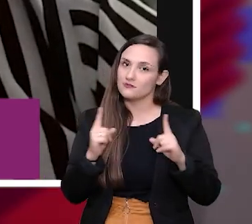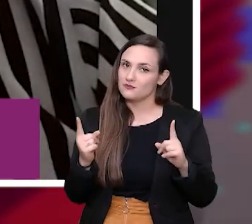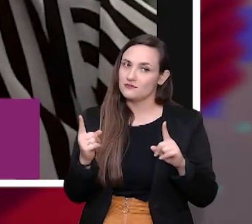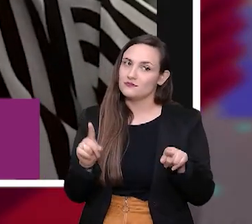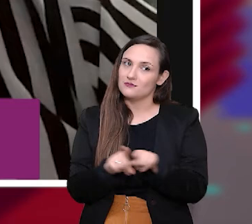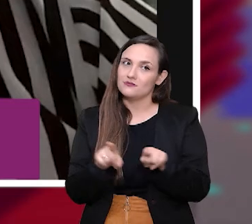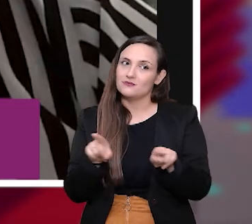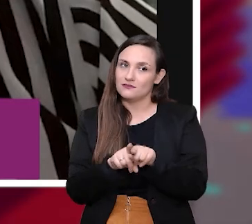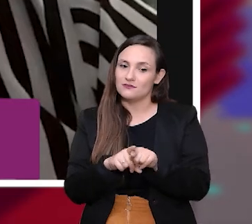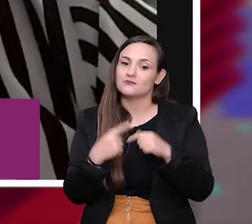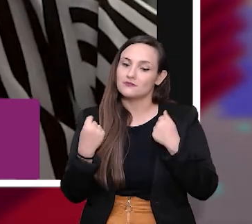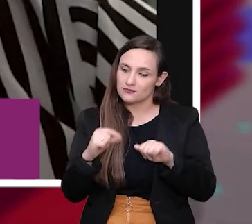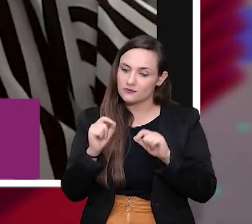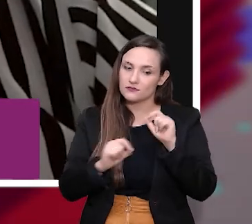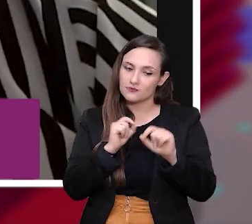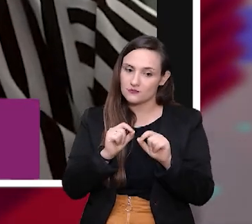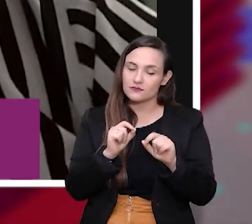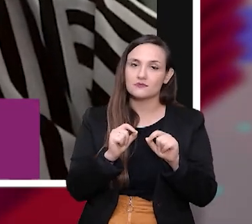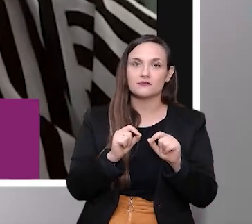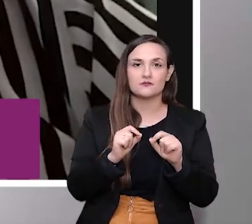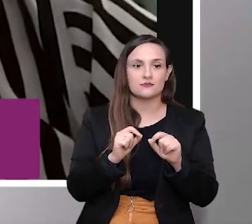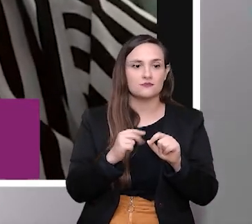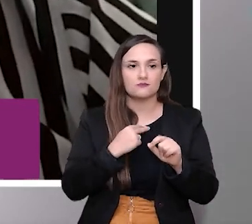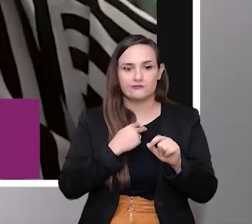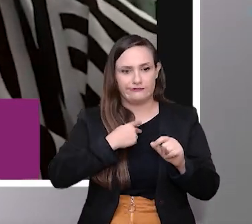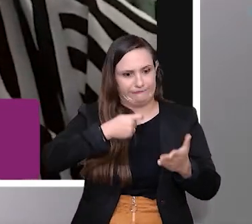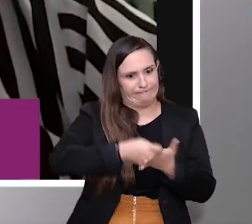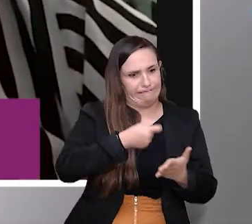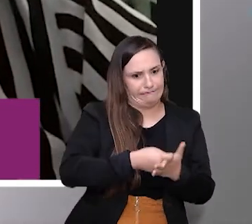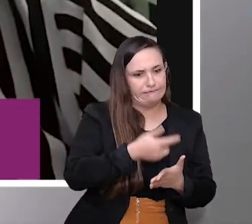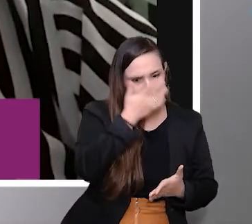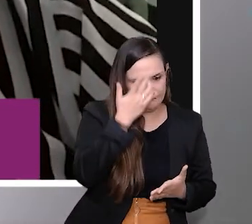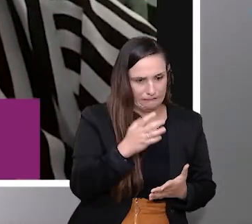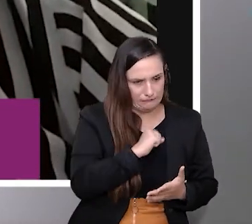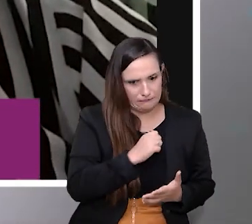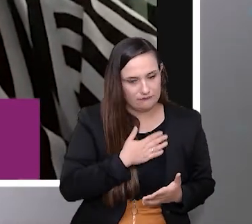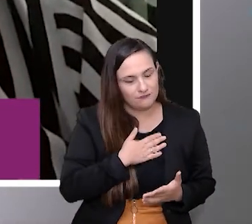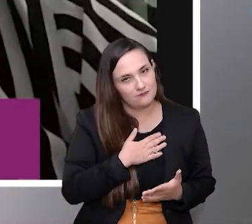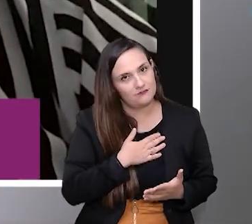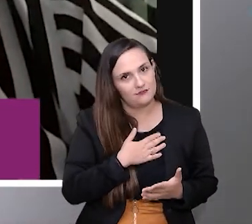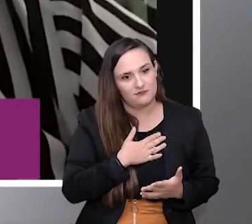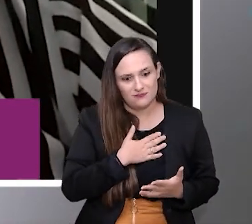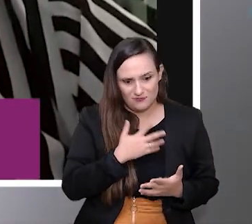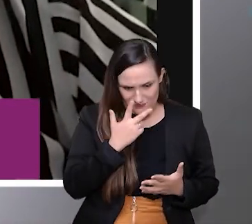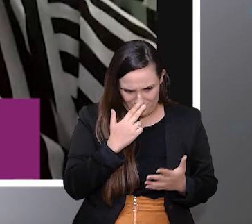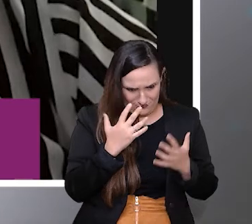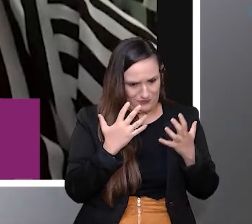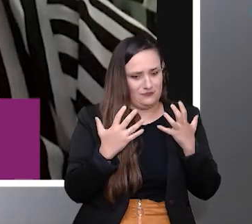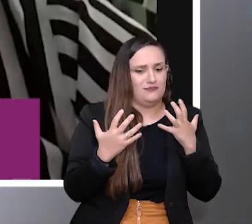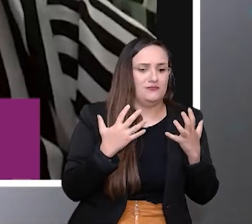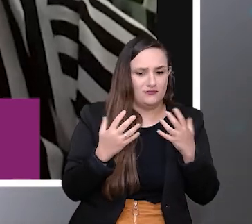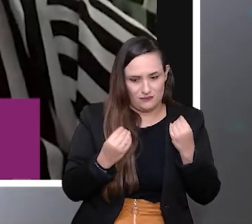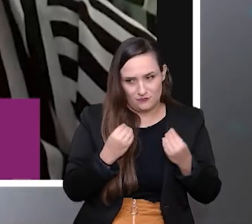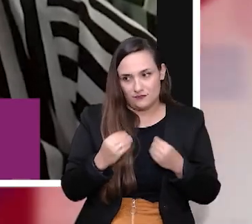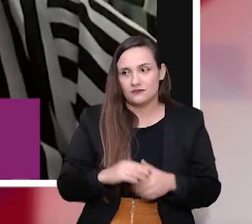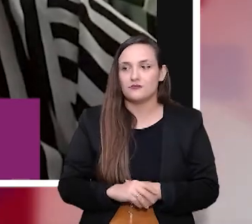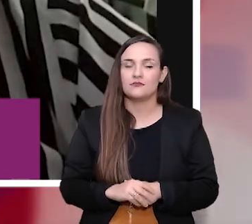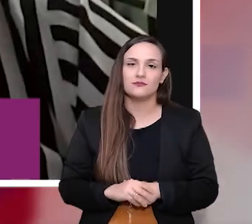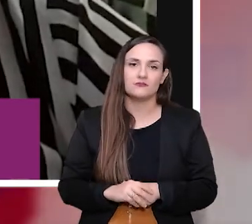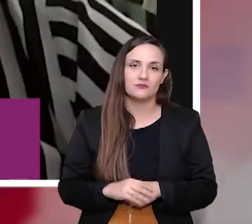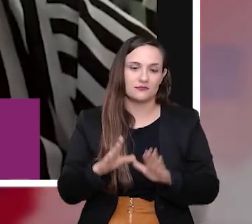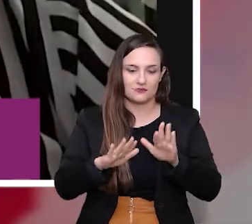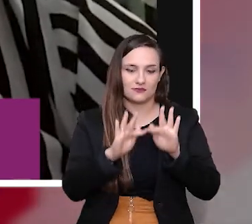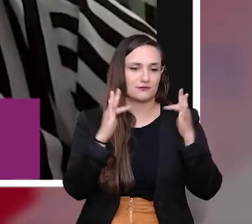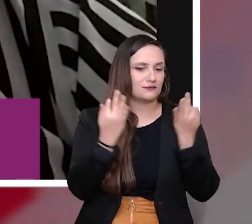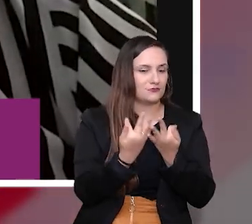mesmo tempo para transformar a vida de ninguém num pesadelo. Então, essas pessoas acabam afastando, né, gente